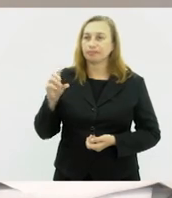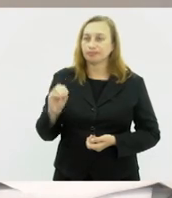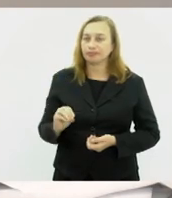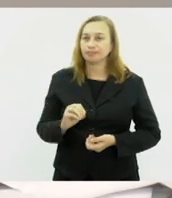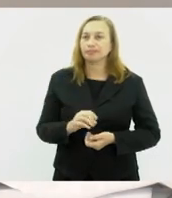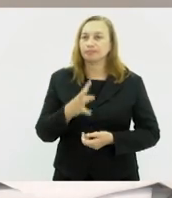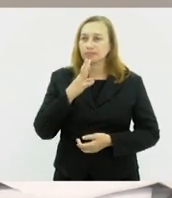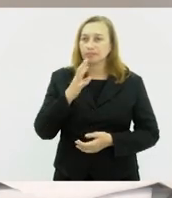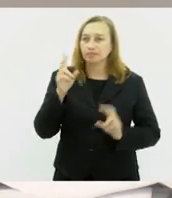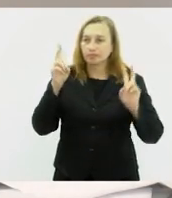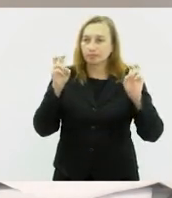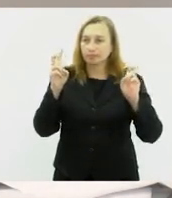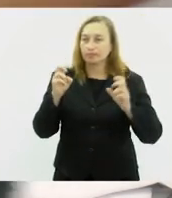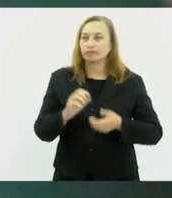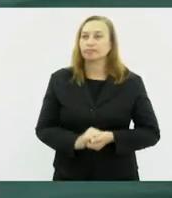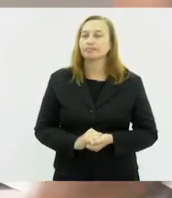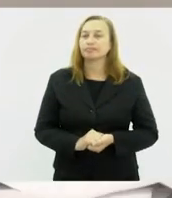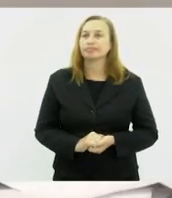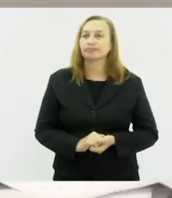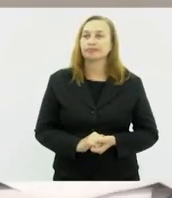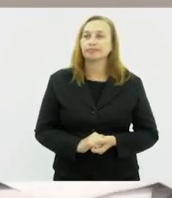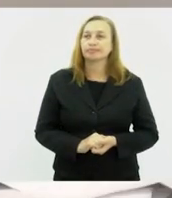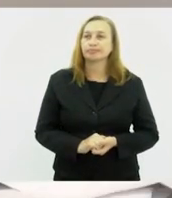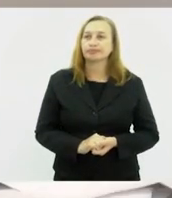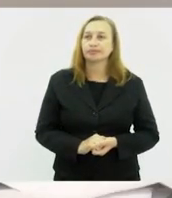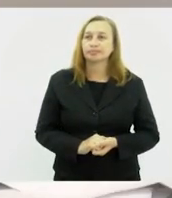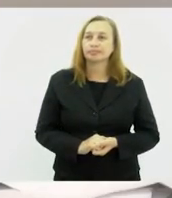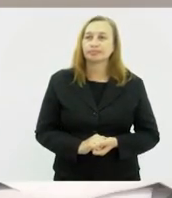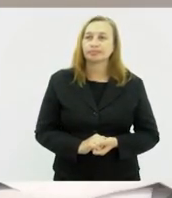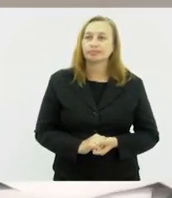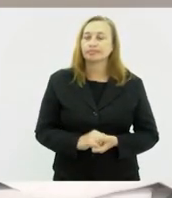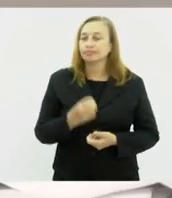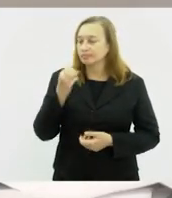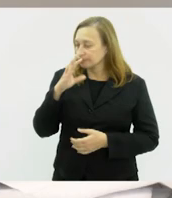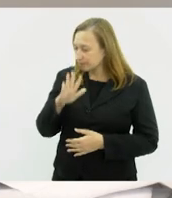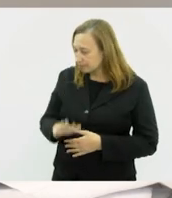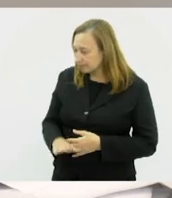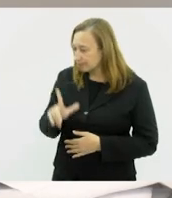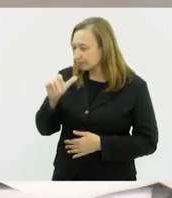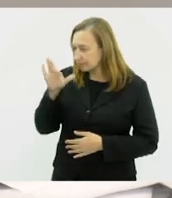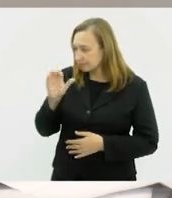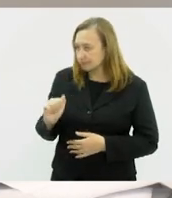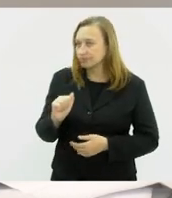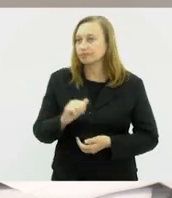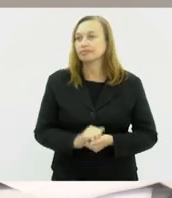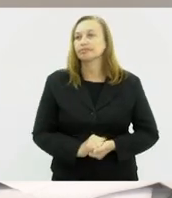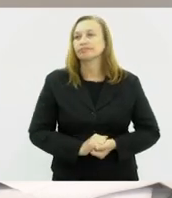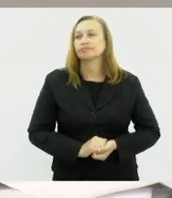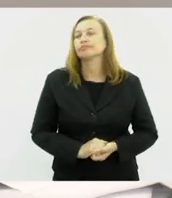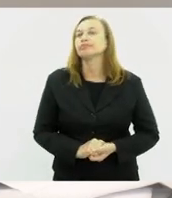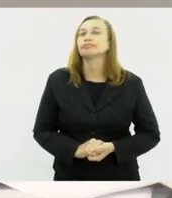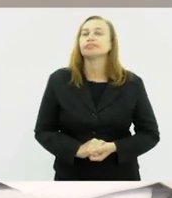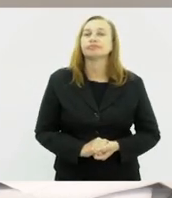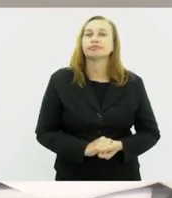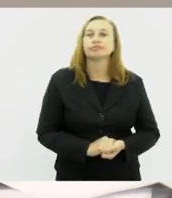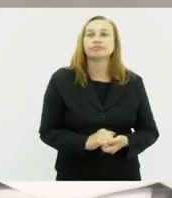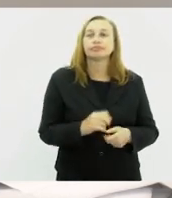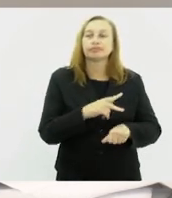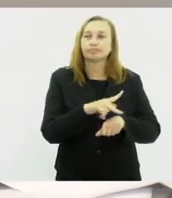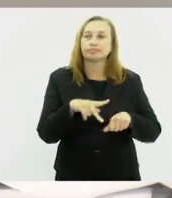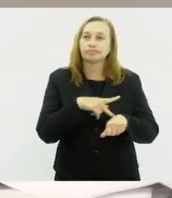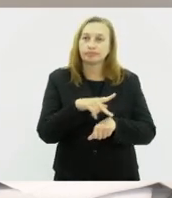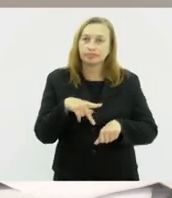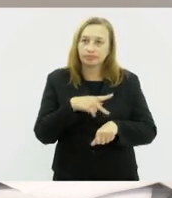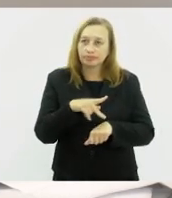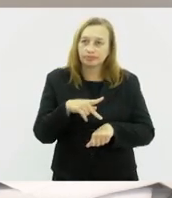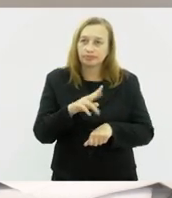reforma nos países Boa tarde Luciana em países aonde ou em